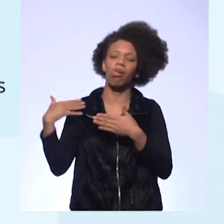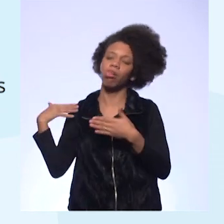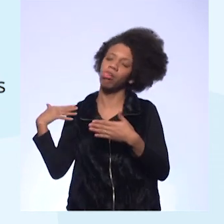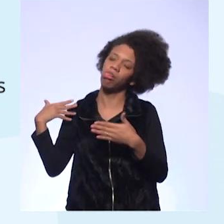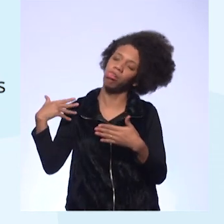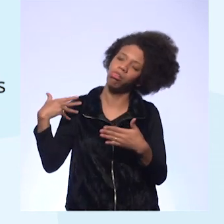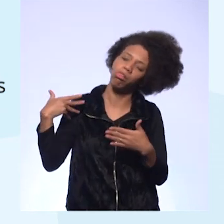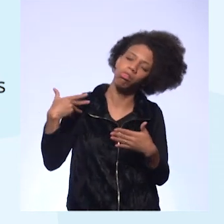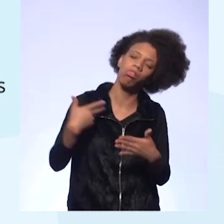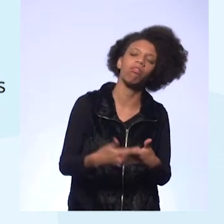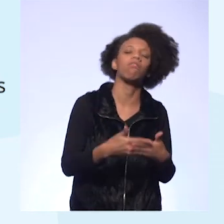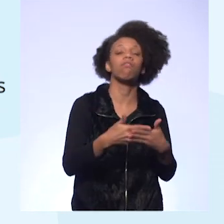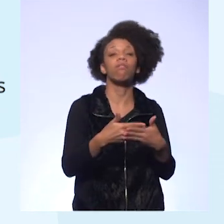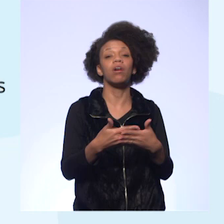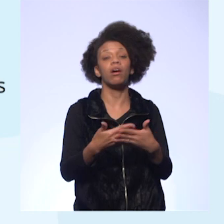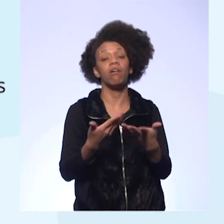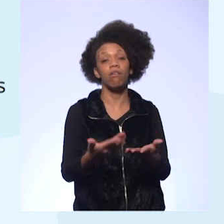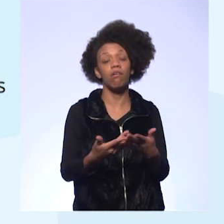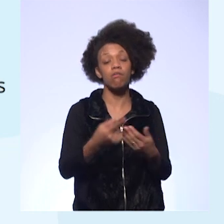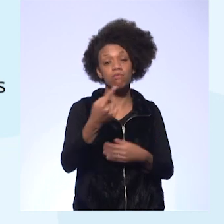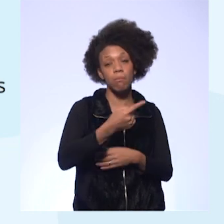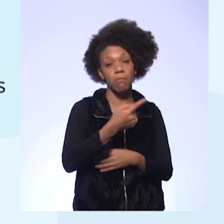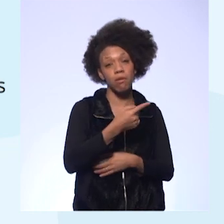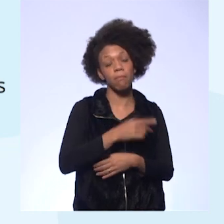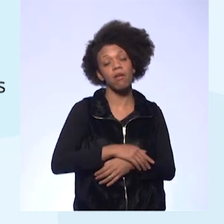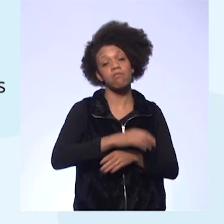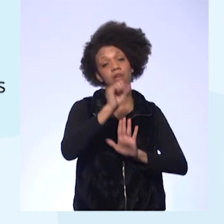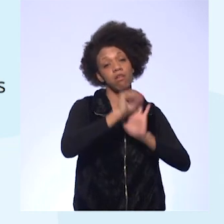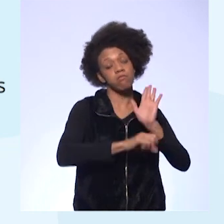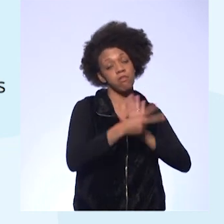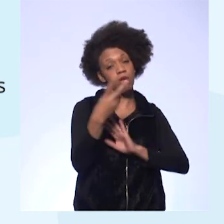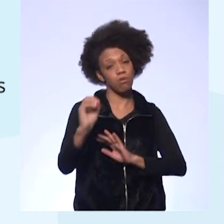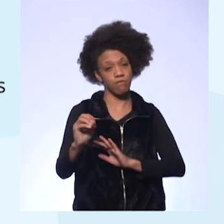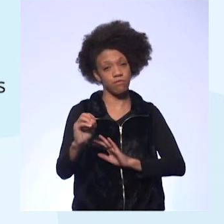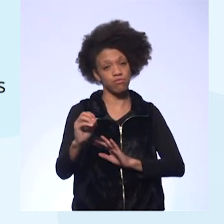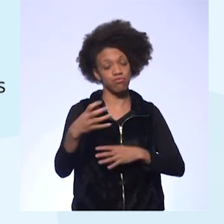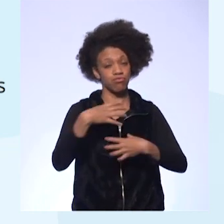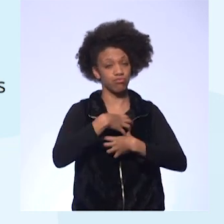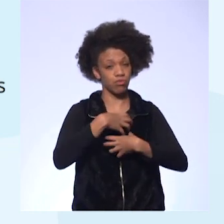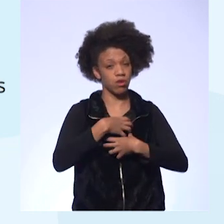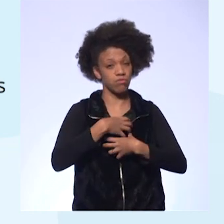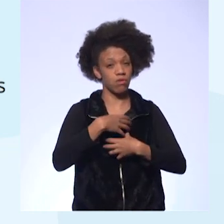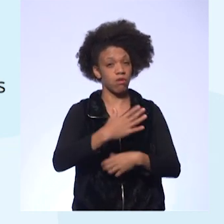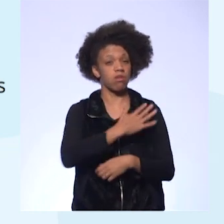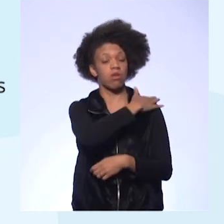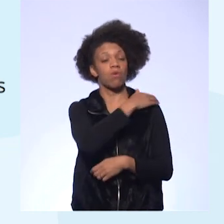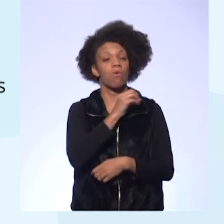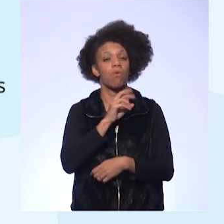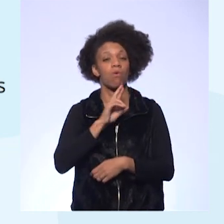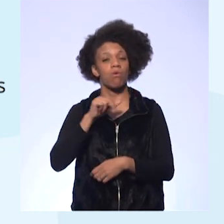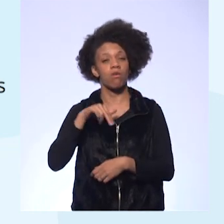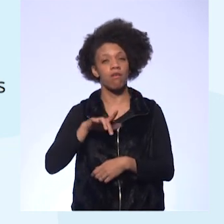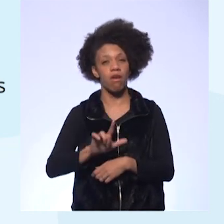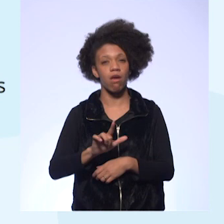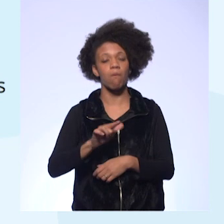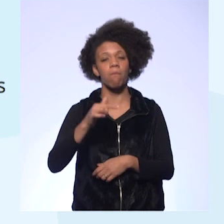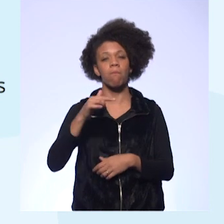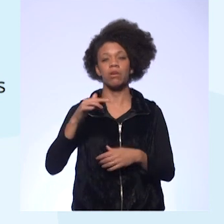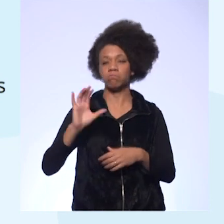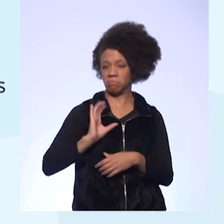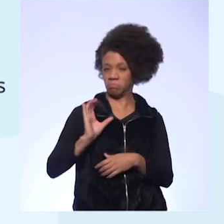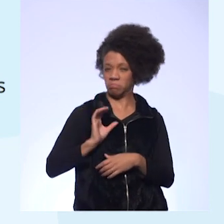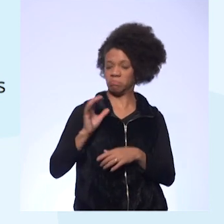arrastado aí durante os primeiros anos do século XX, de forma que o coronel, o cara rico e influente ali das áreas